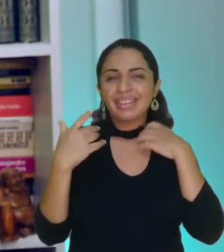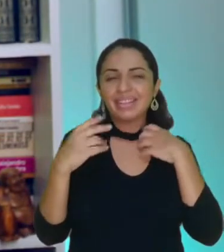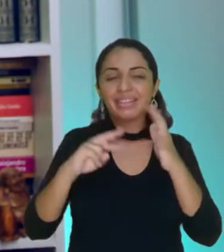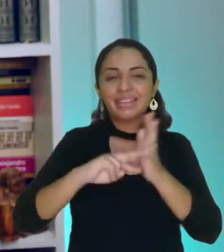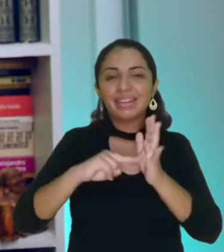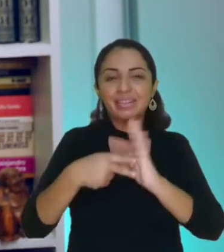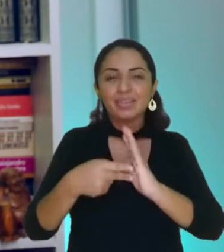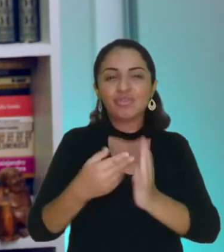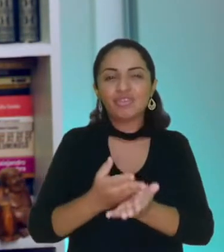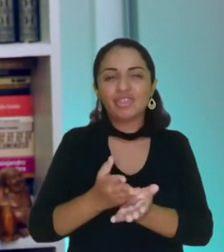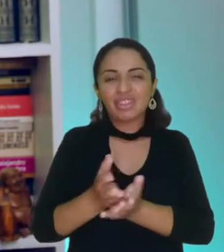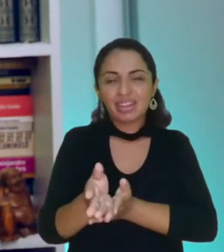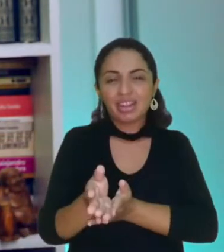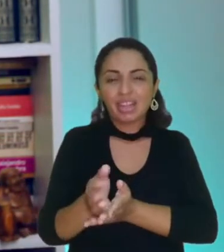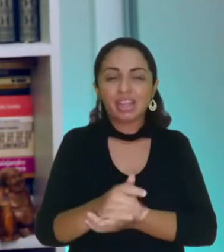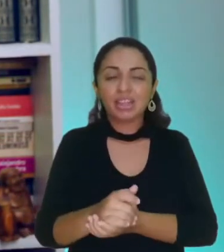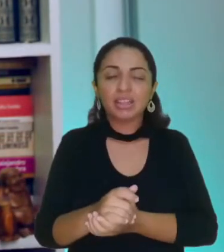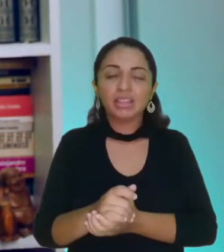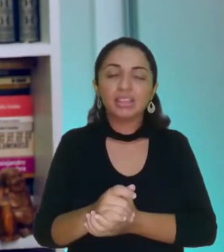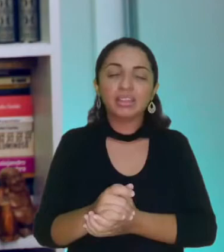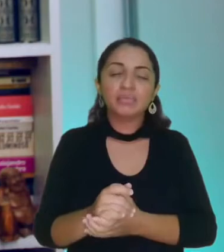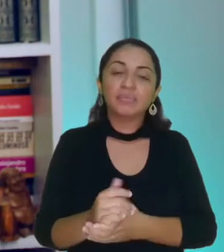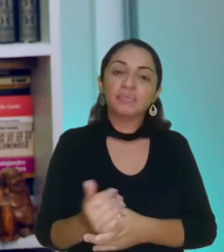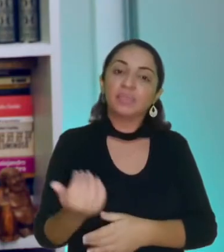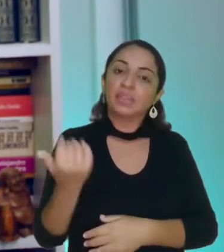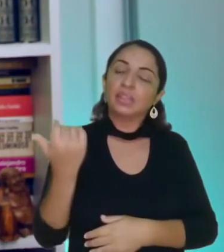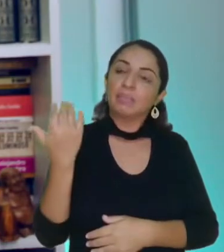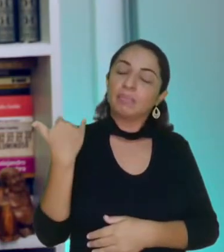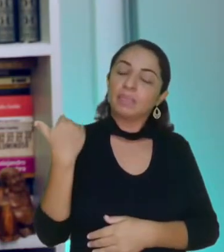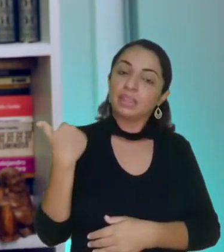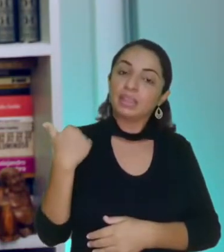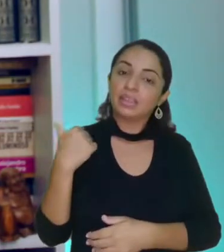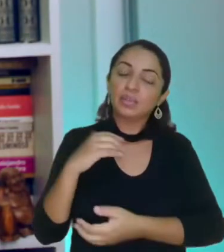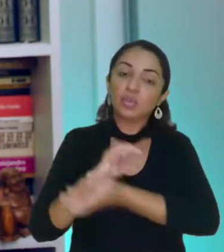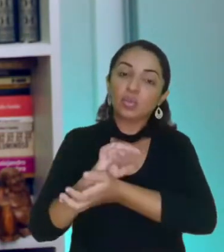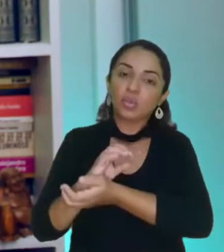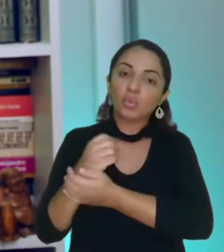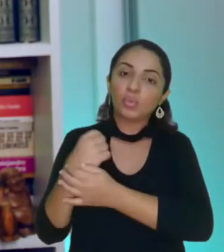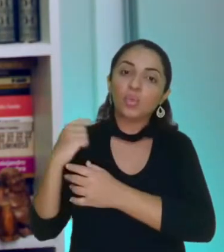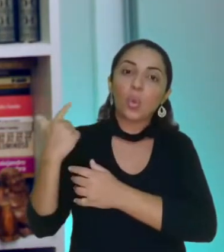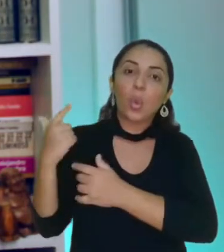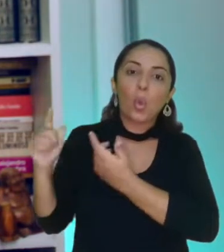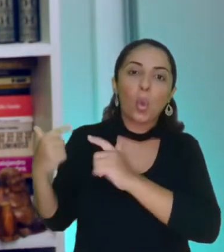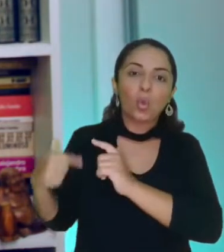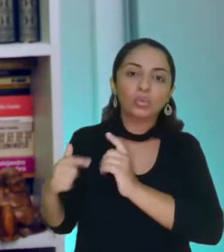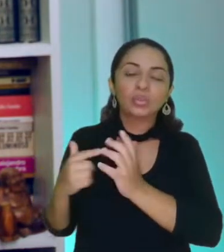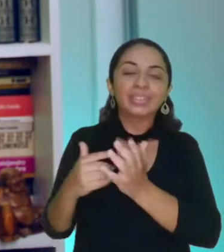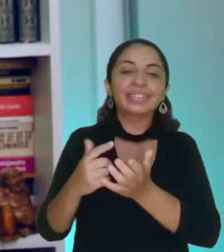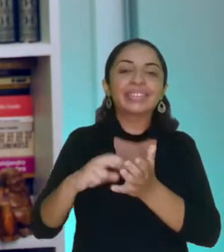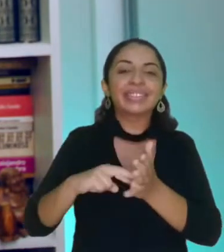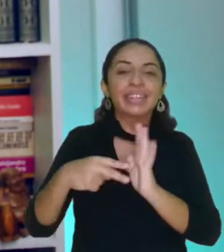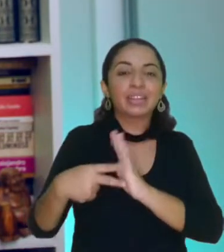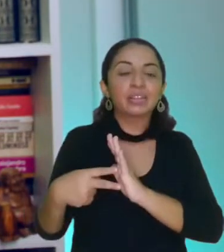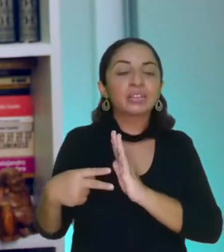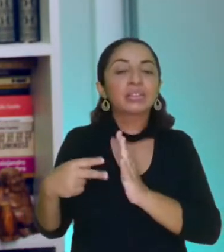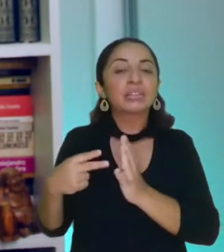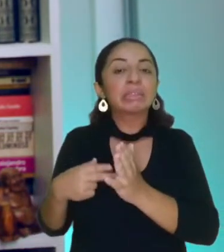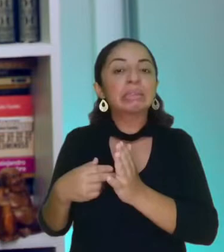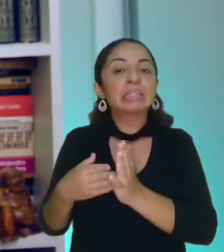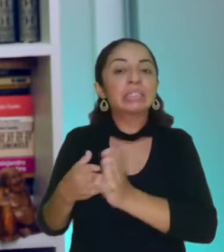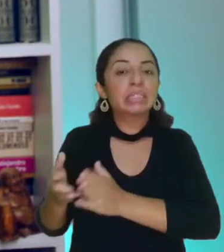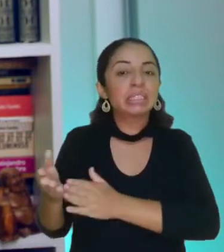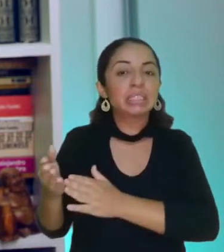tradução direta. A editora 34, com a coleção Leste, é que trouxe mais essa tradução, né? Que começou, na realidade, nos